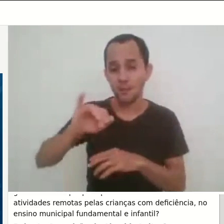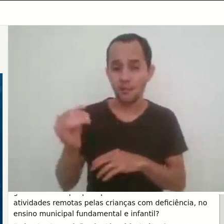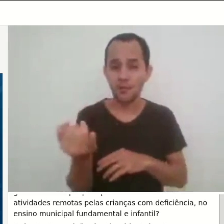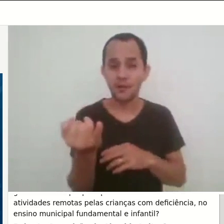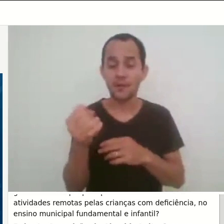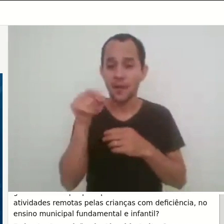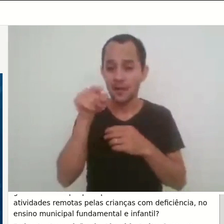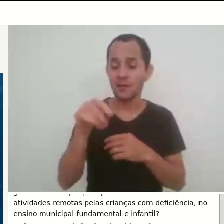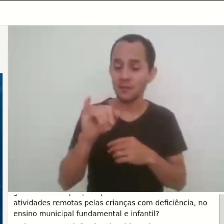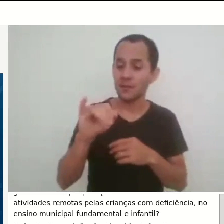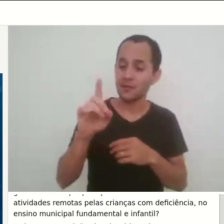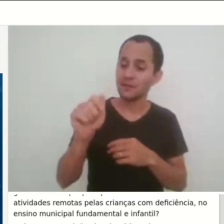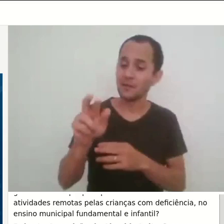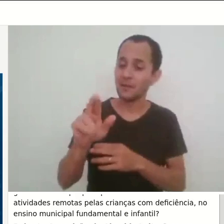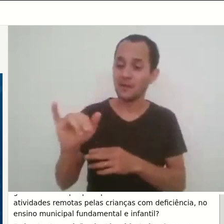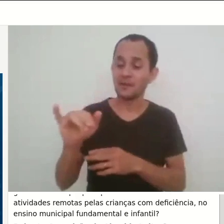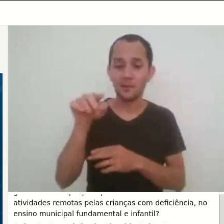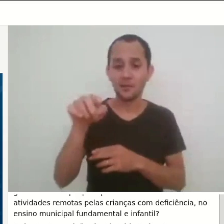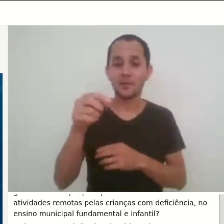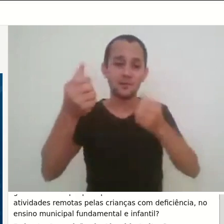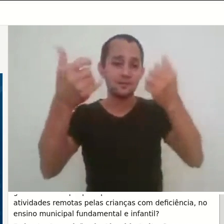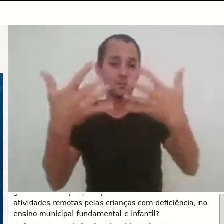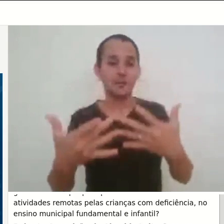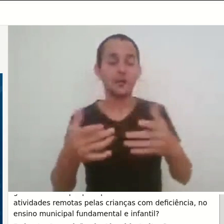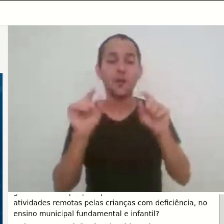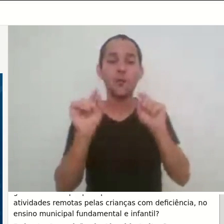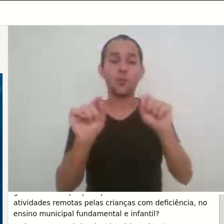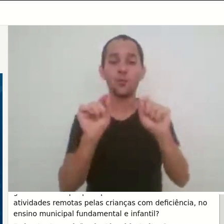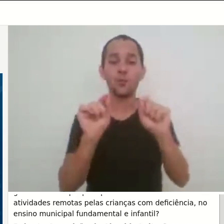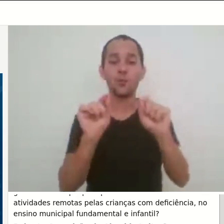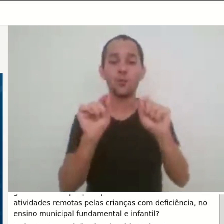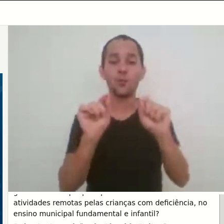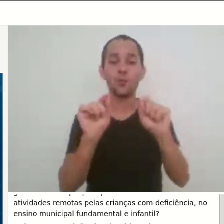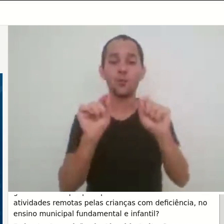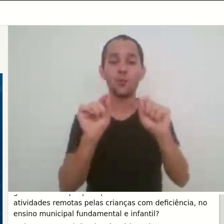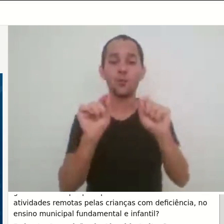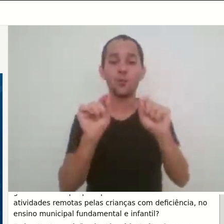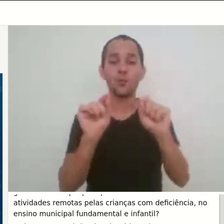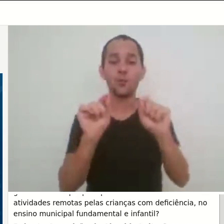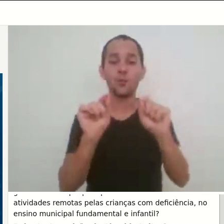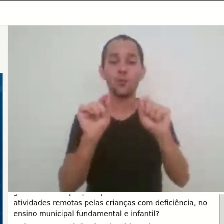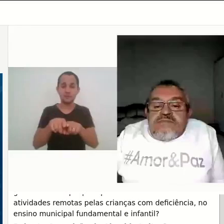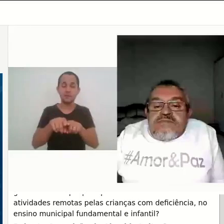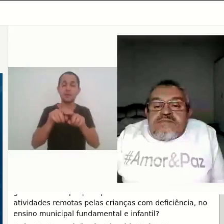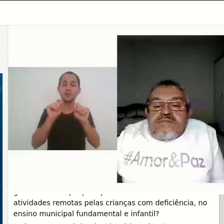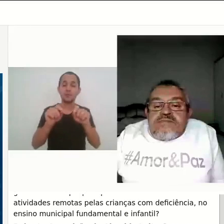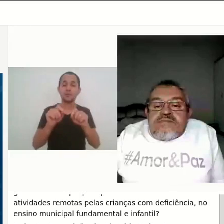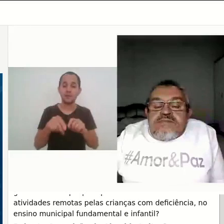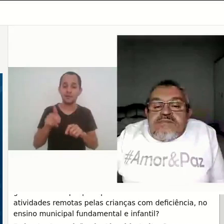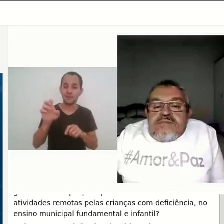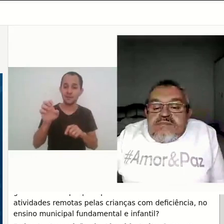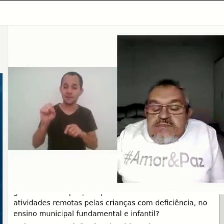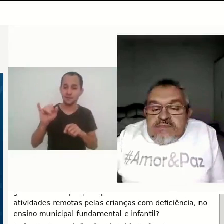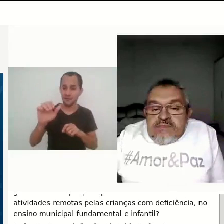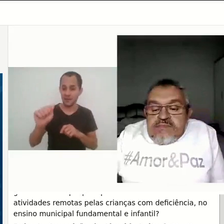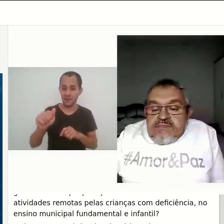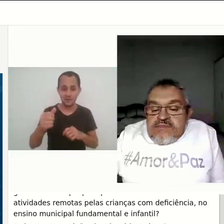Idari, que ele comentasse um pouco a questão também, na fala dele da Kézia, a questão que a Júlia